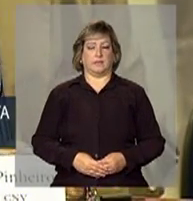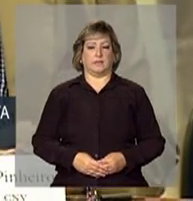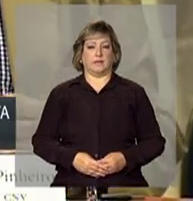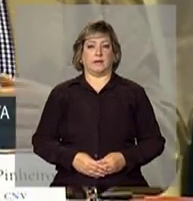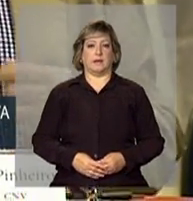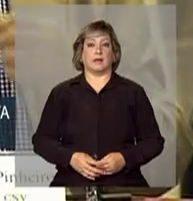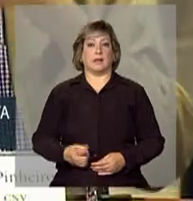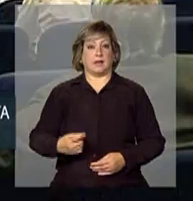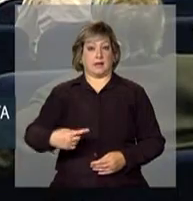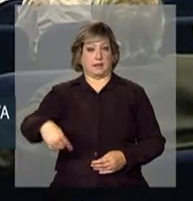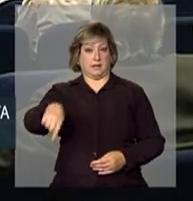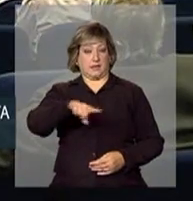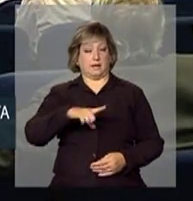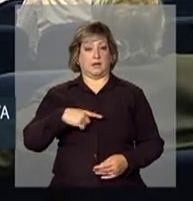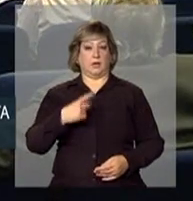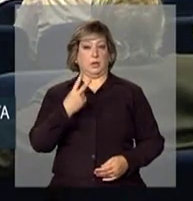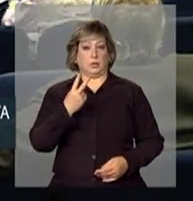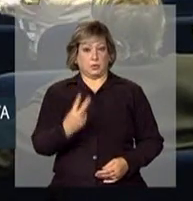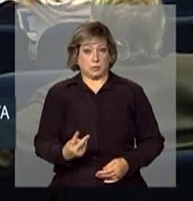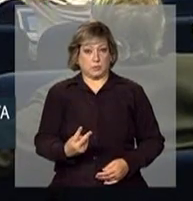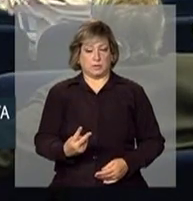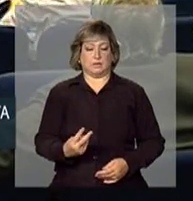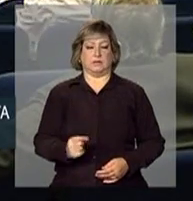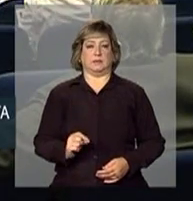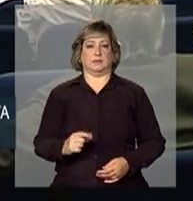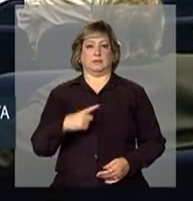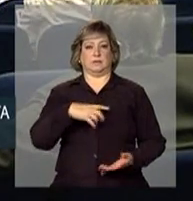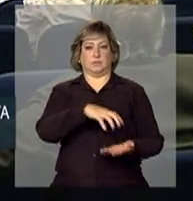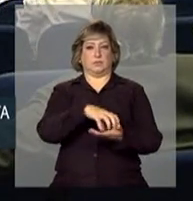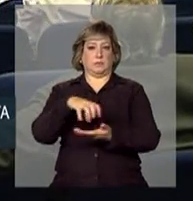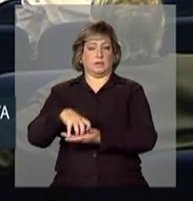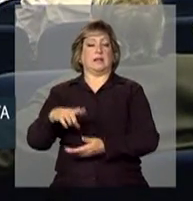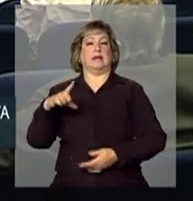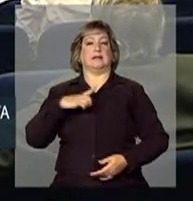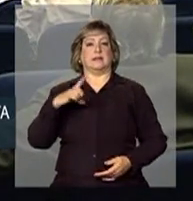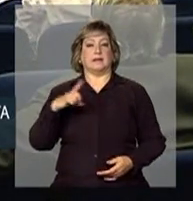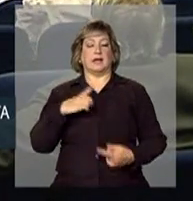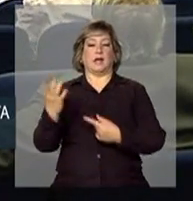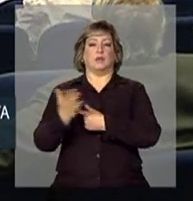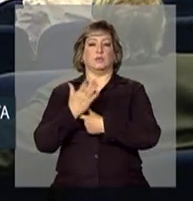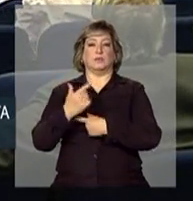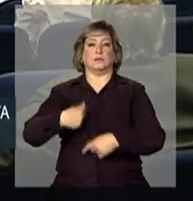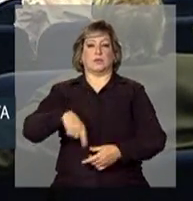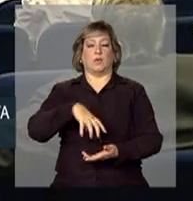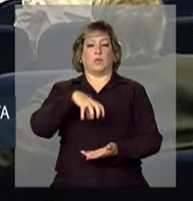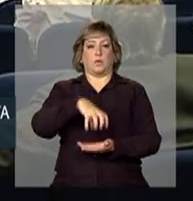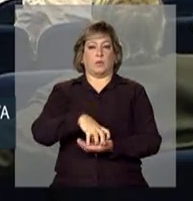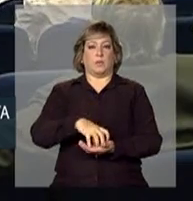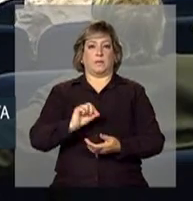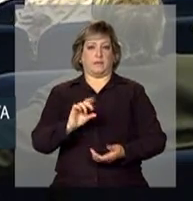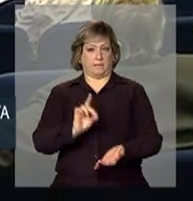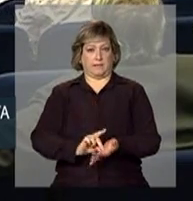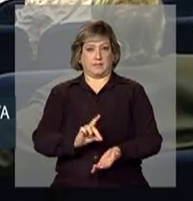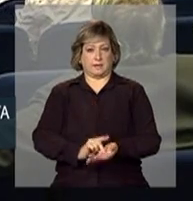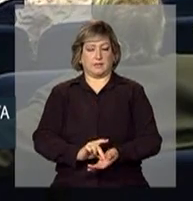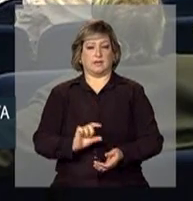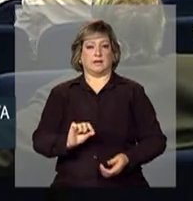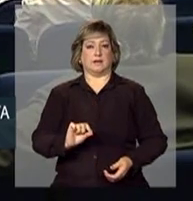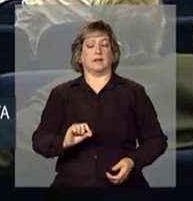Essas duas entidades têm apoiado a Comissão da Verdade